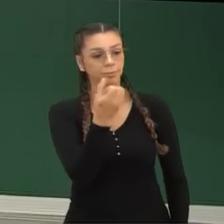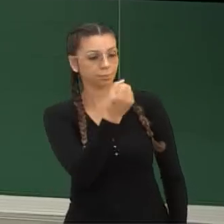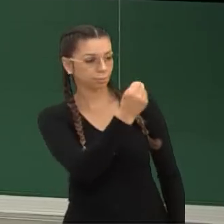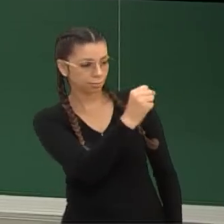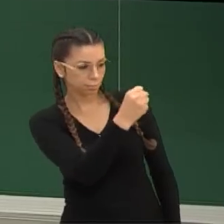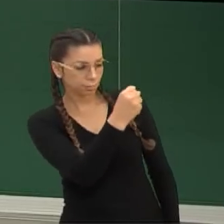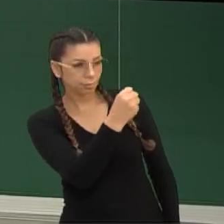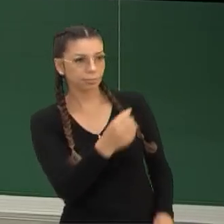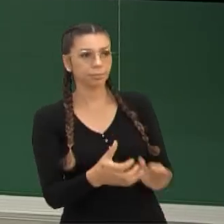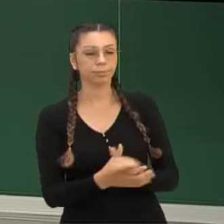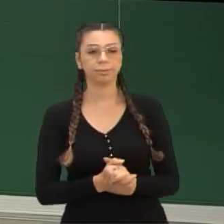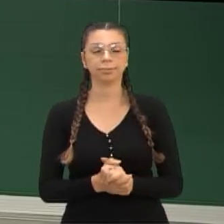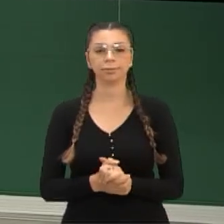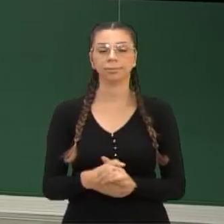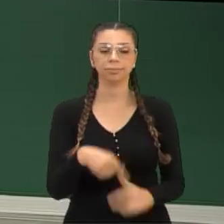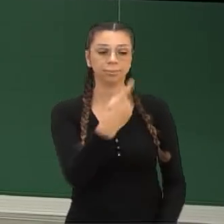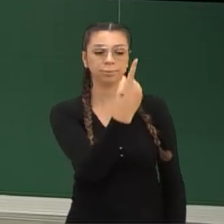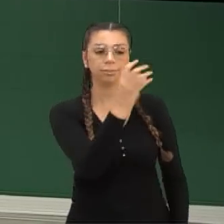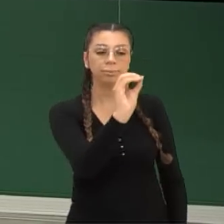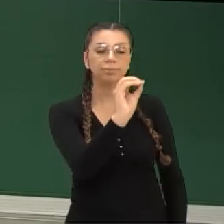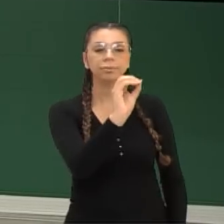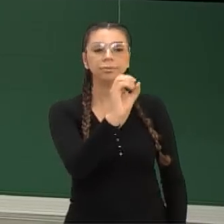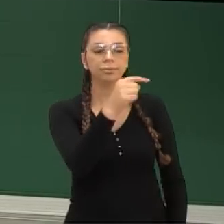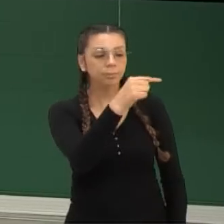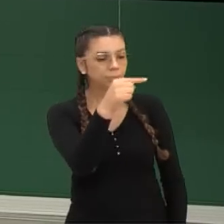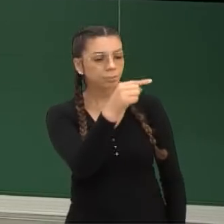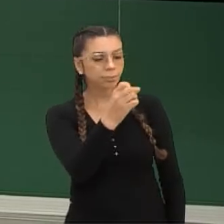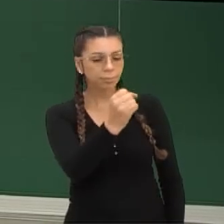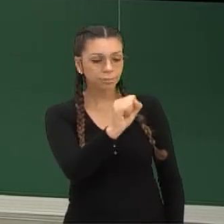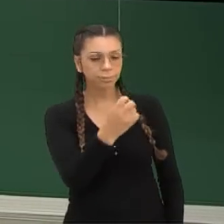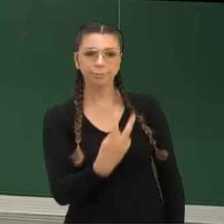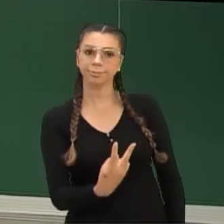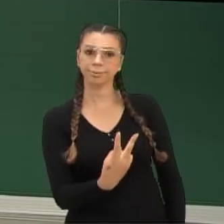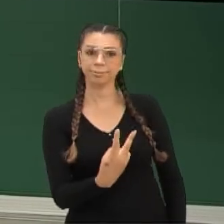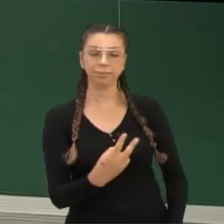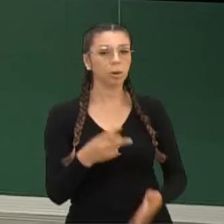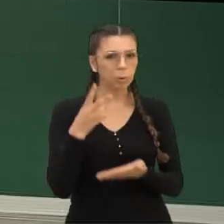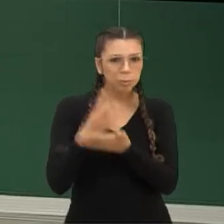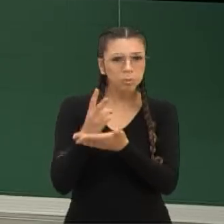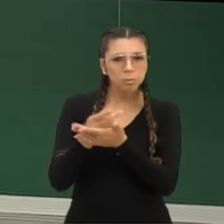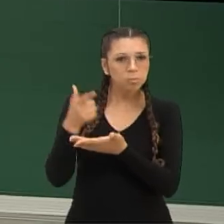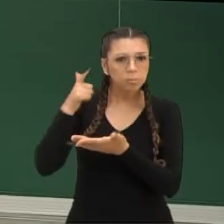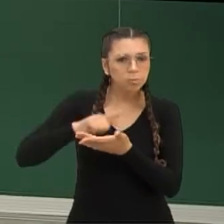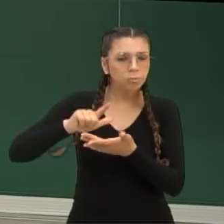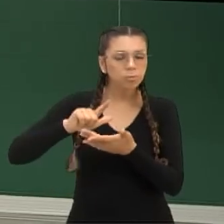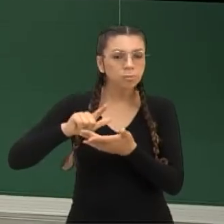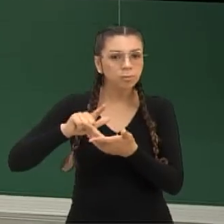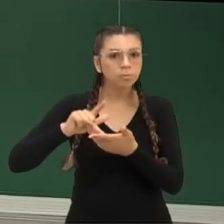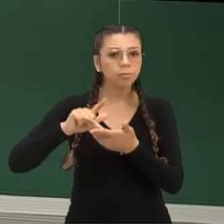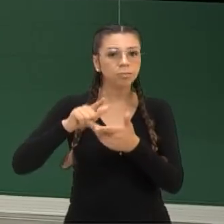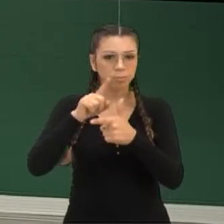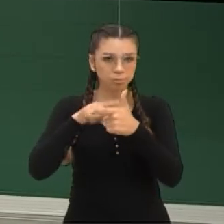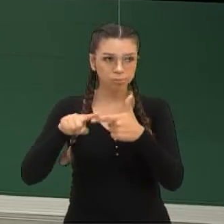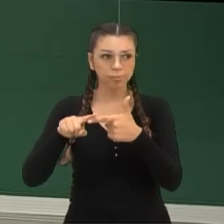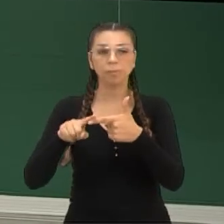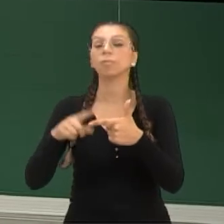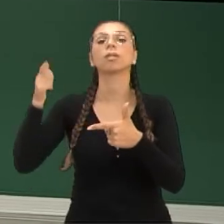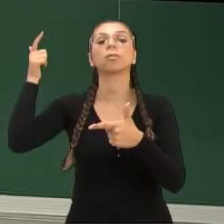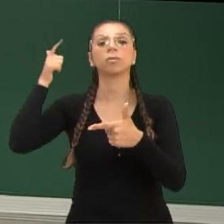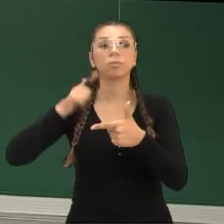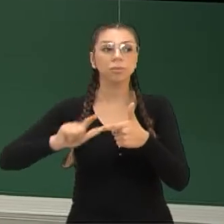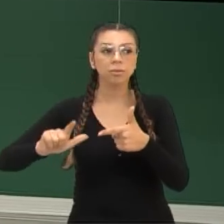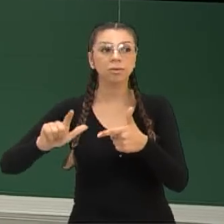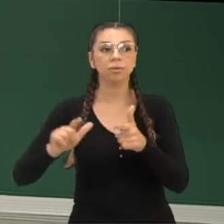8. 10 menos 8, 2. Consigo continuar essa divisão? Consigo. Agora eu vou para a